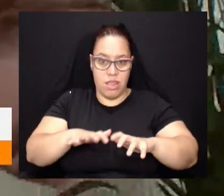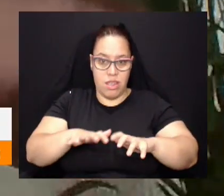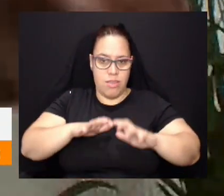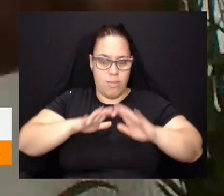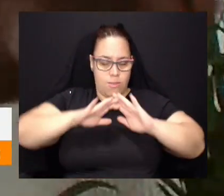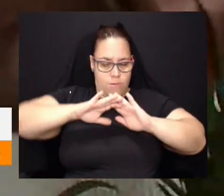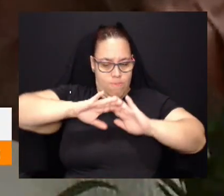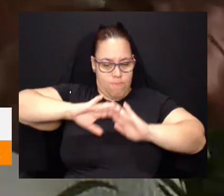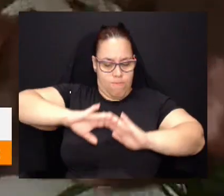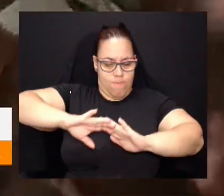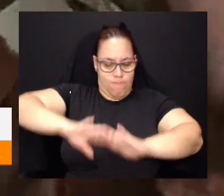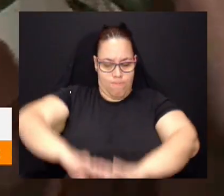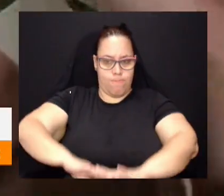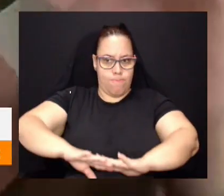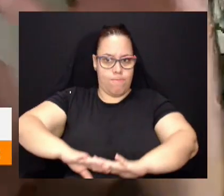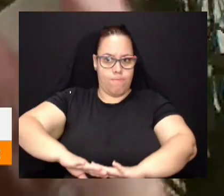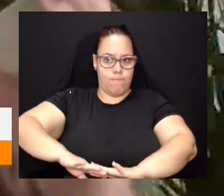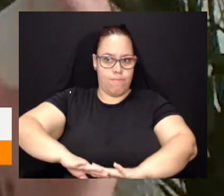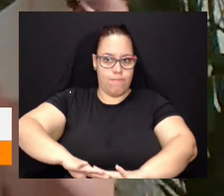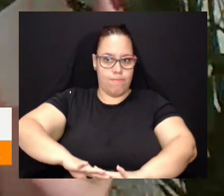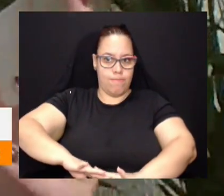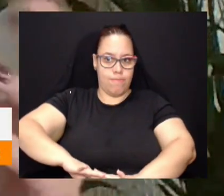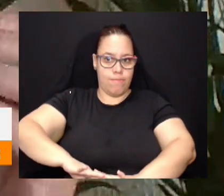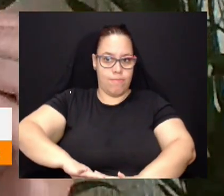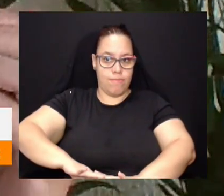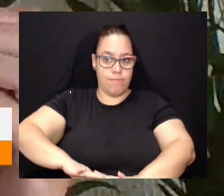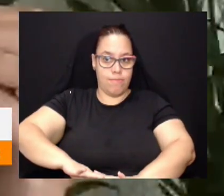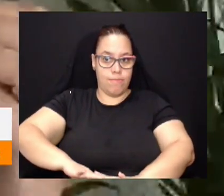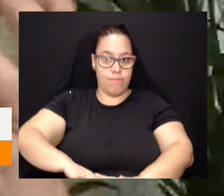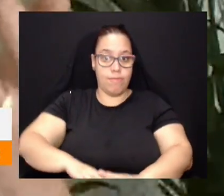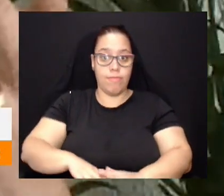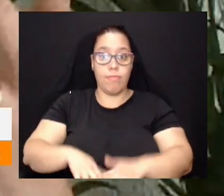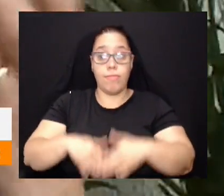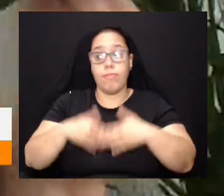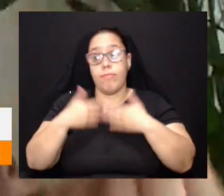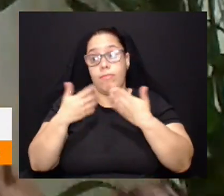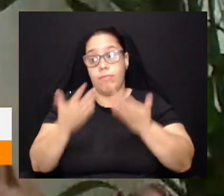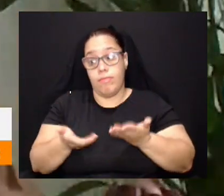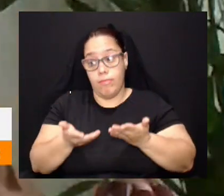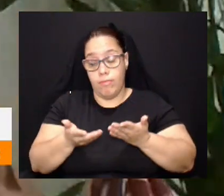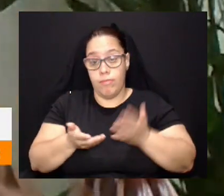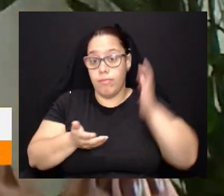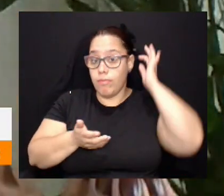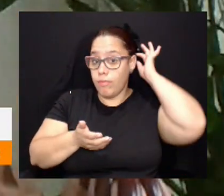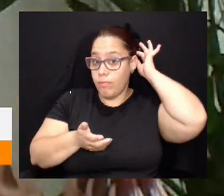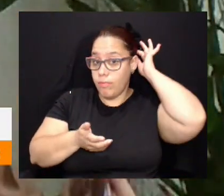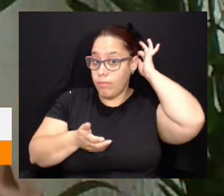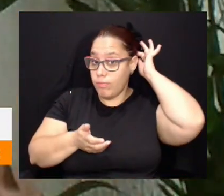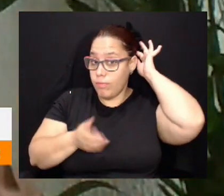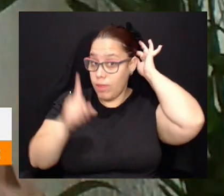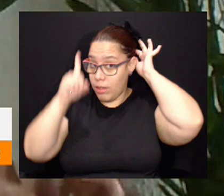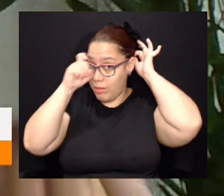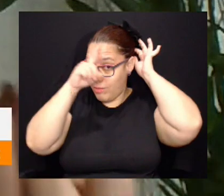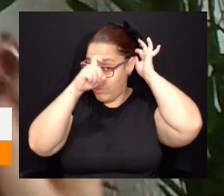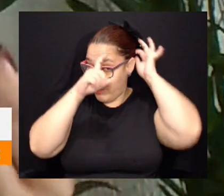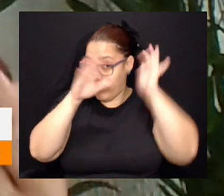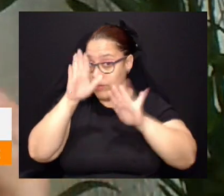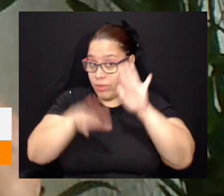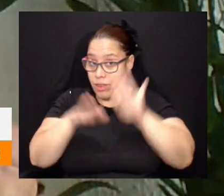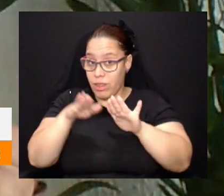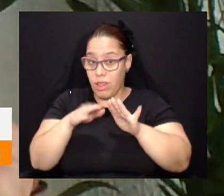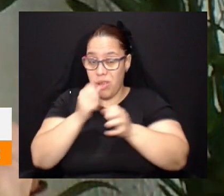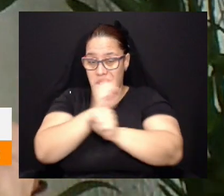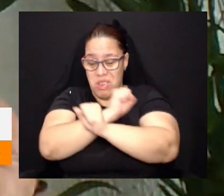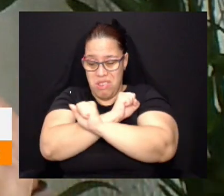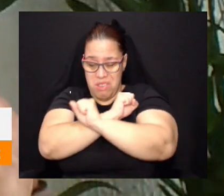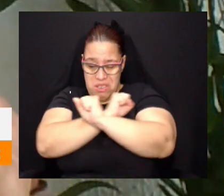bola na água vem com toda força. Então, é difícil às vezes romper,